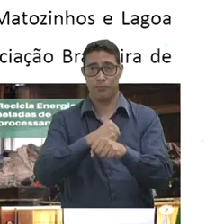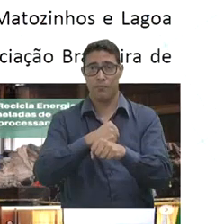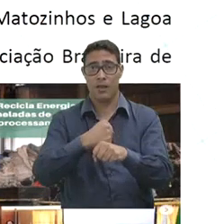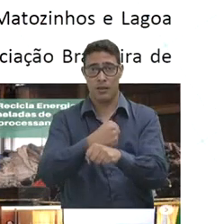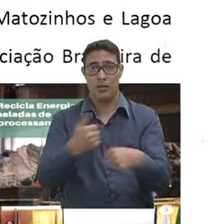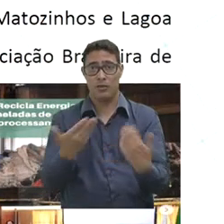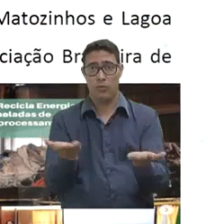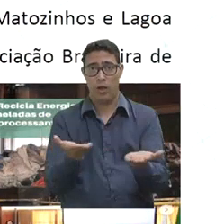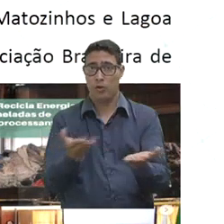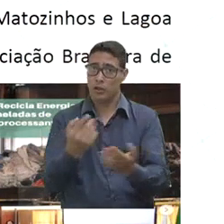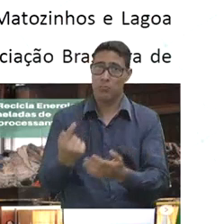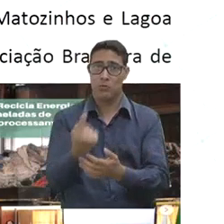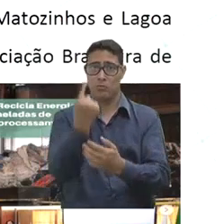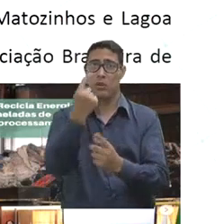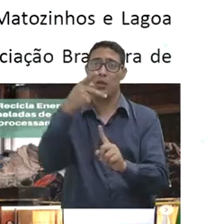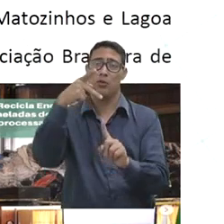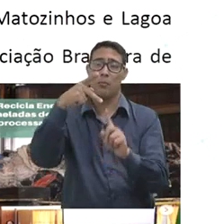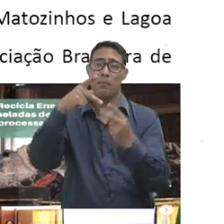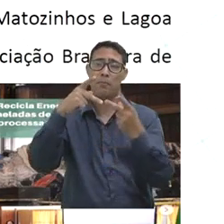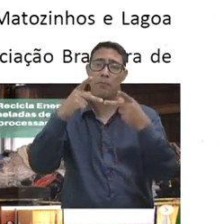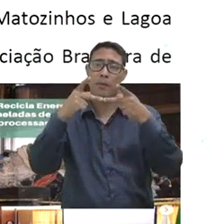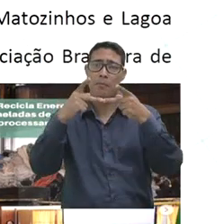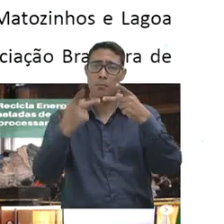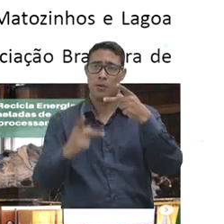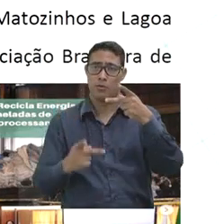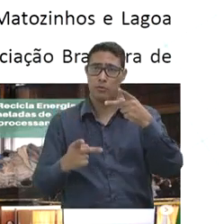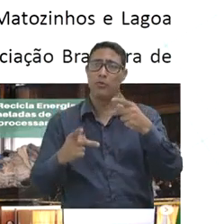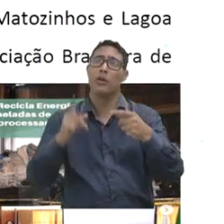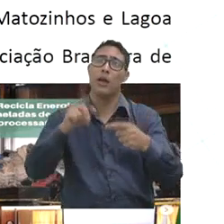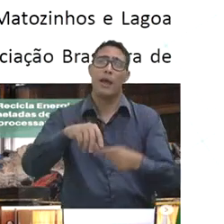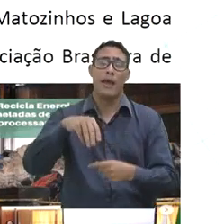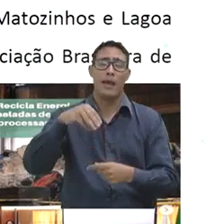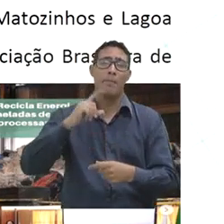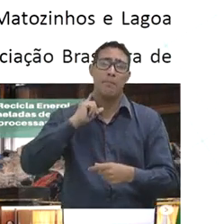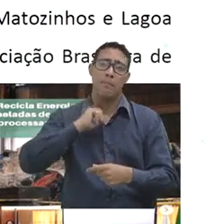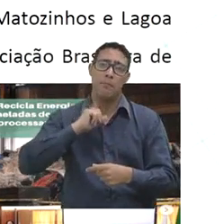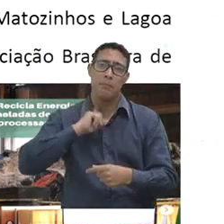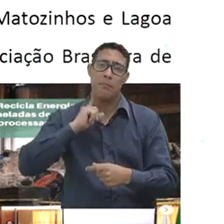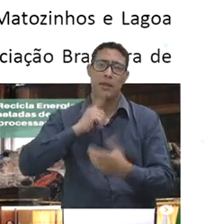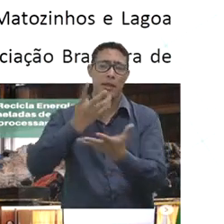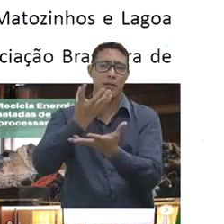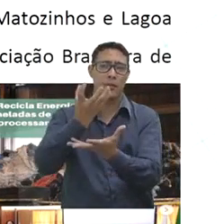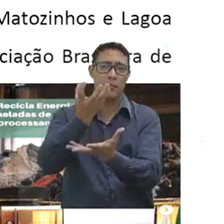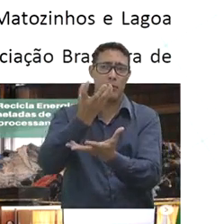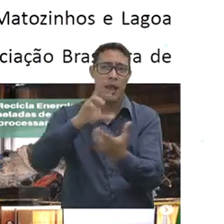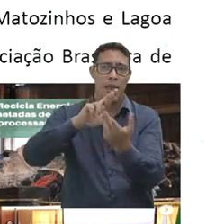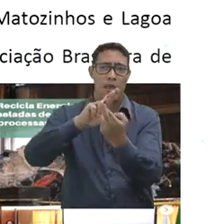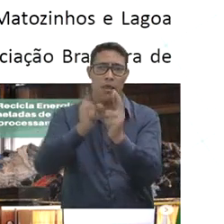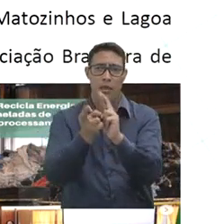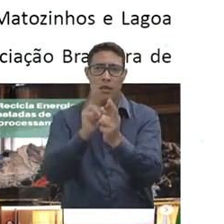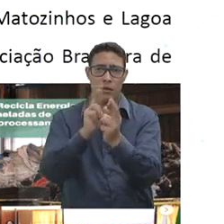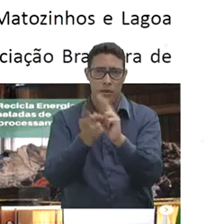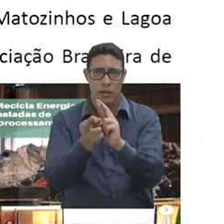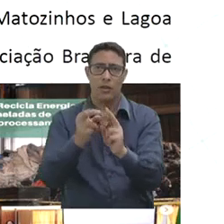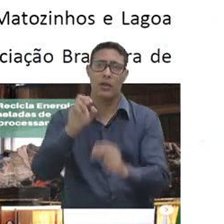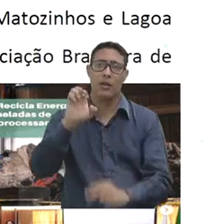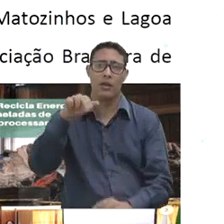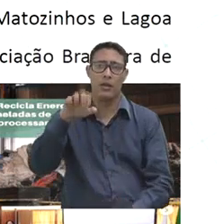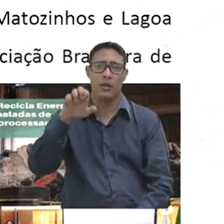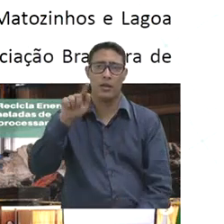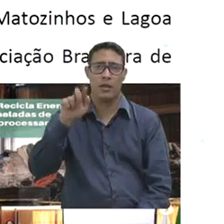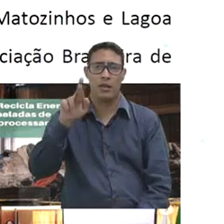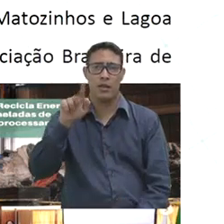um primeiro piloto Minas recicla energia fazendo com que resíduos sólidos